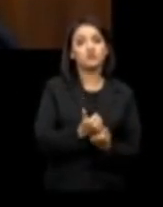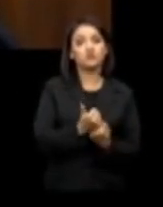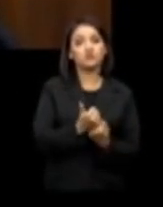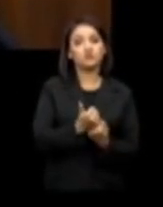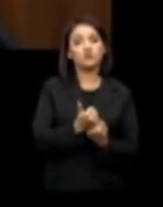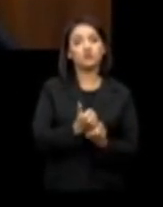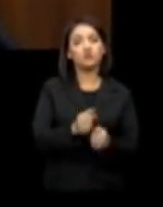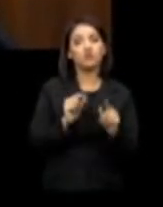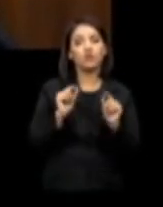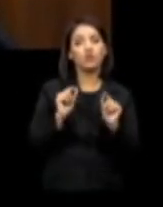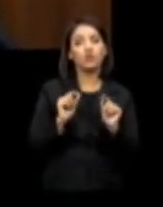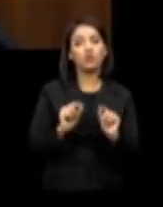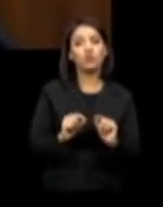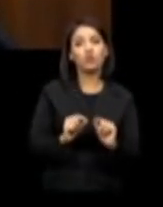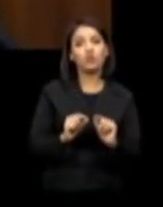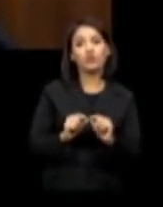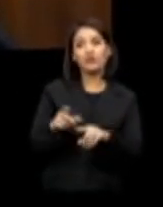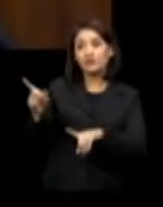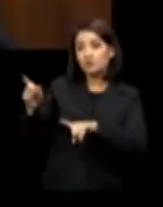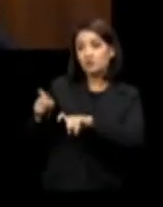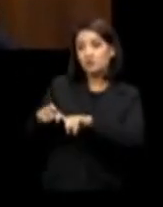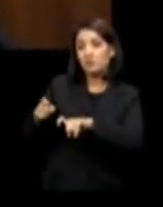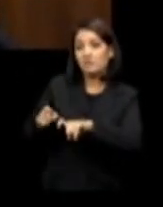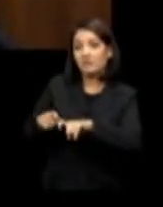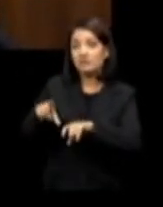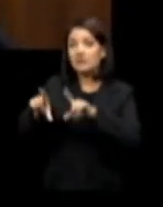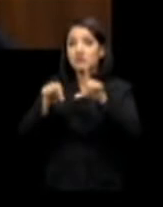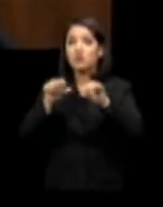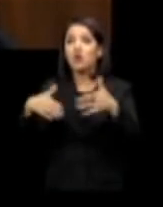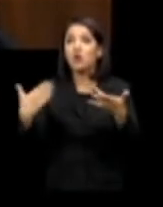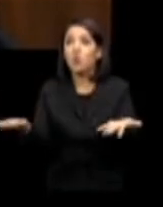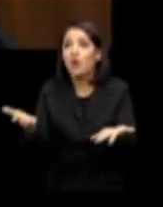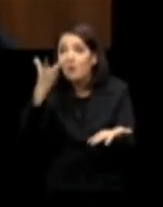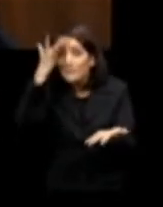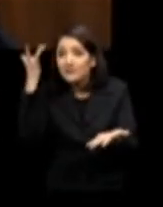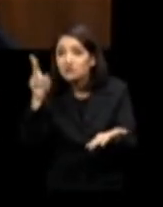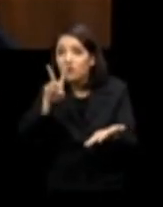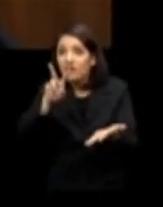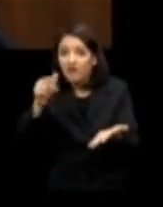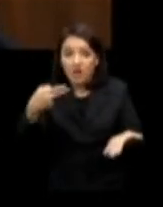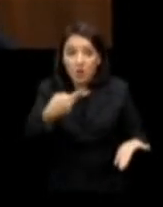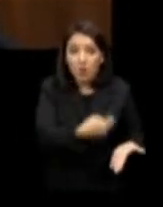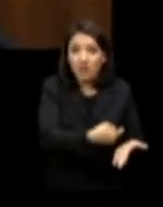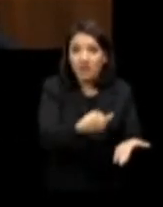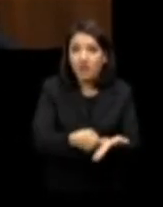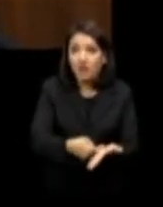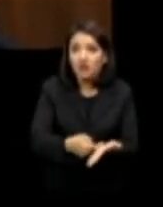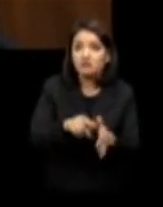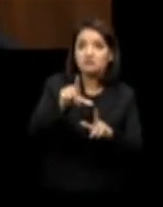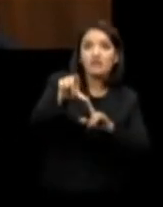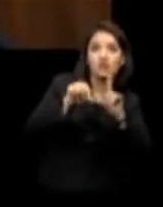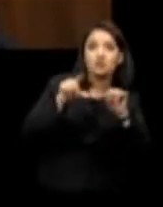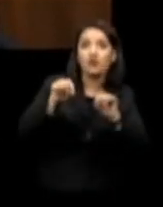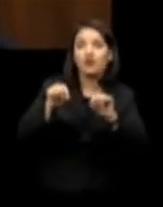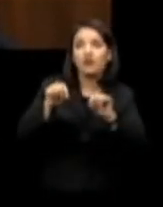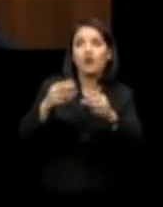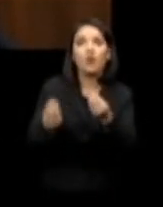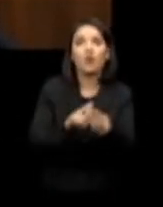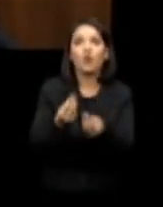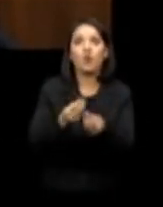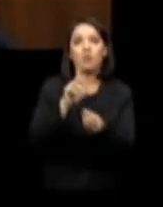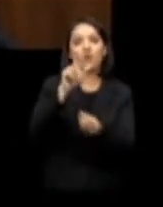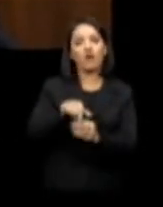dos médicos na escolha sobre qual paciente deve ou não ser internado. Essas decisões são feitas com base em